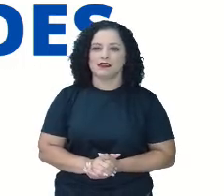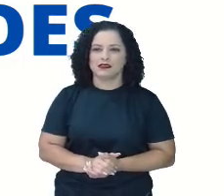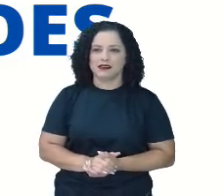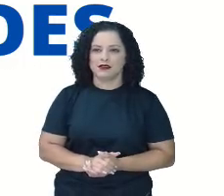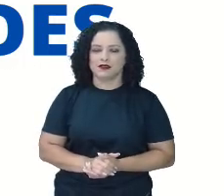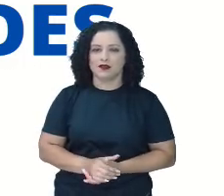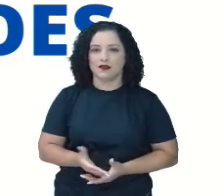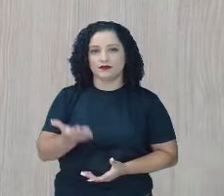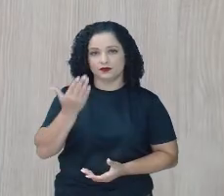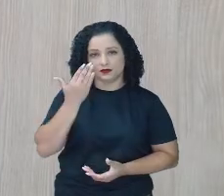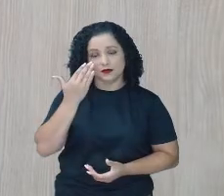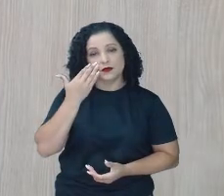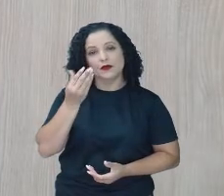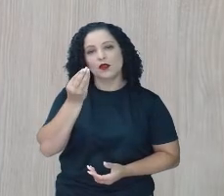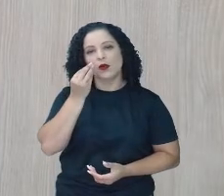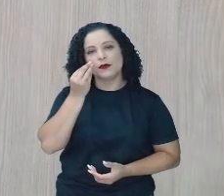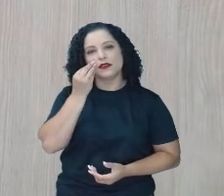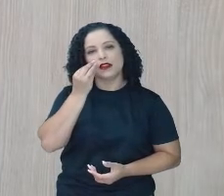que